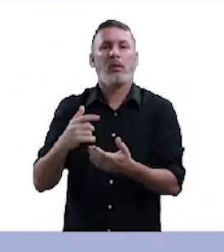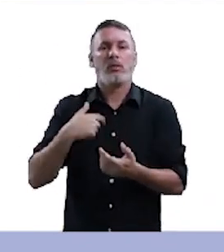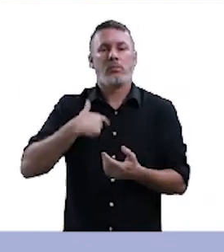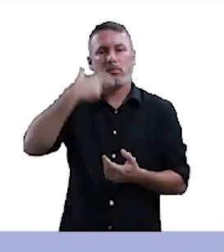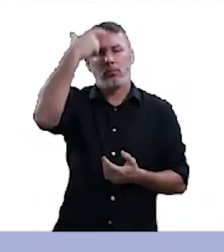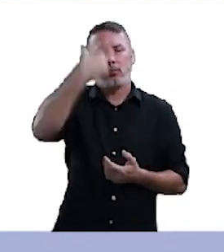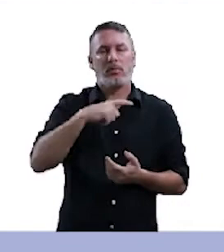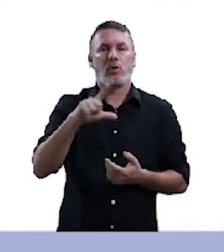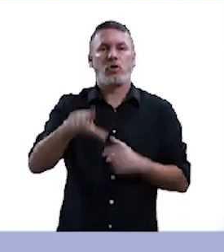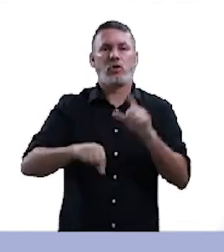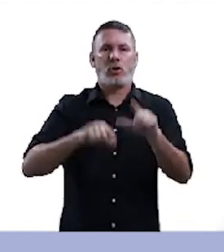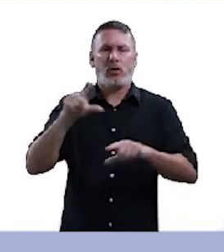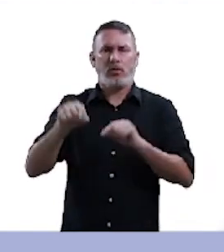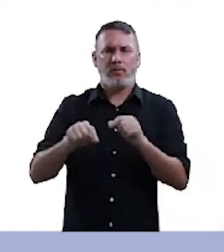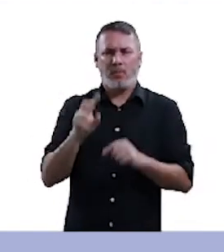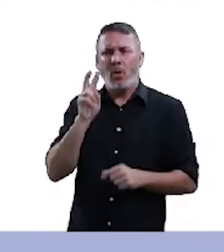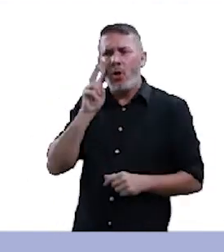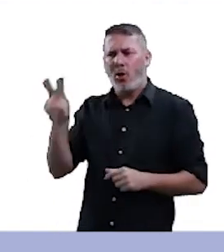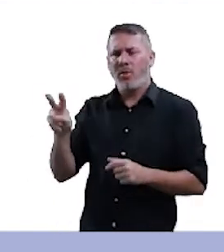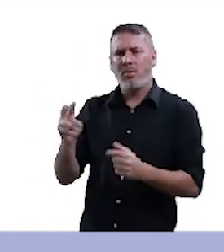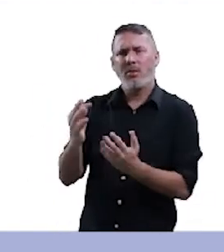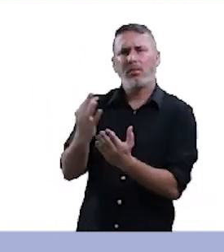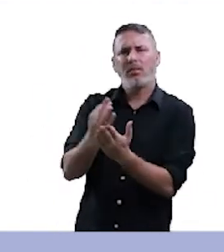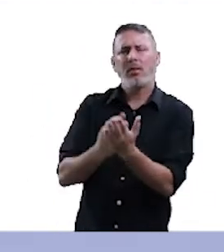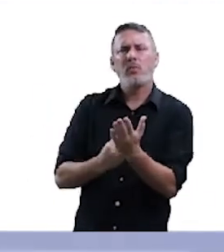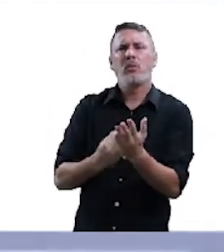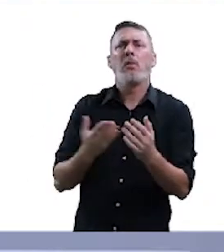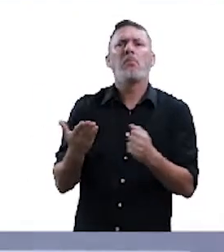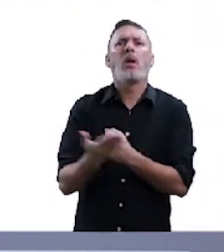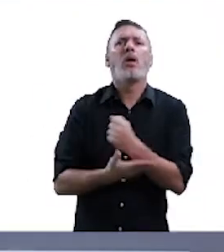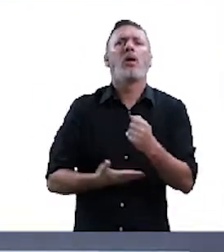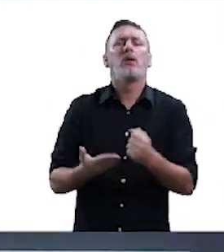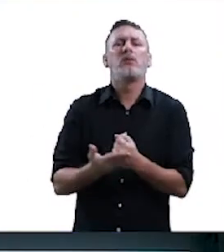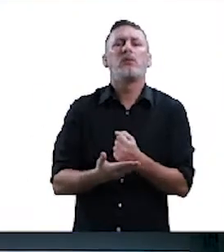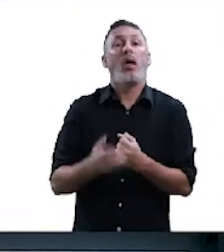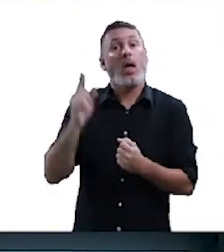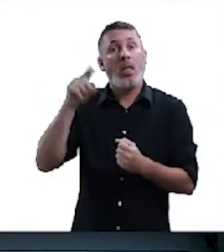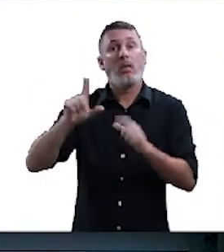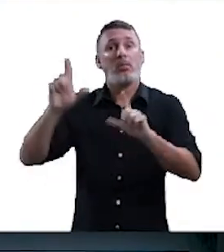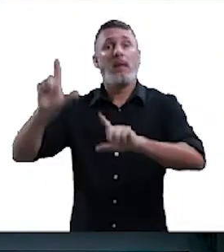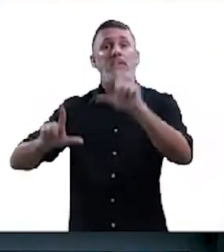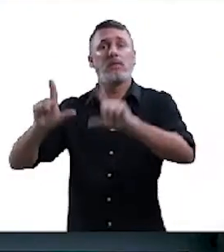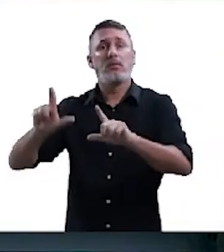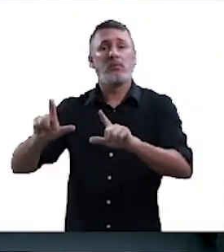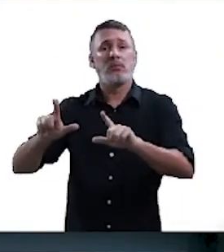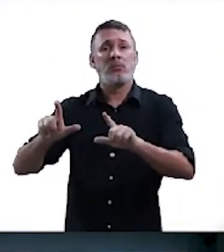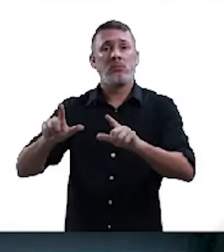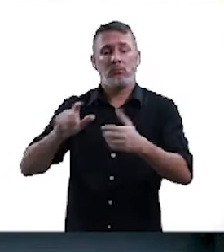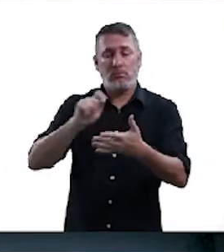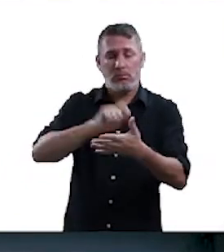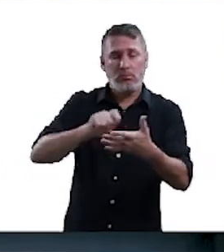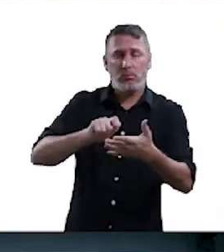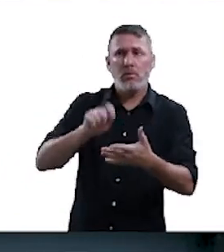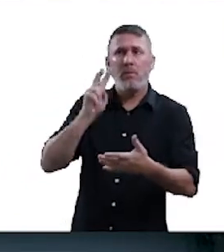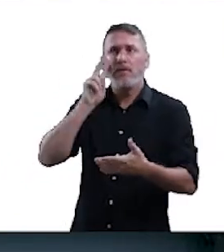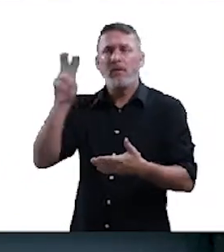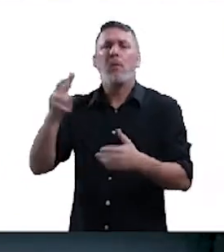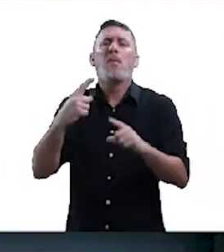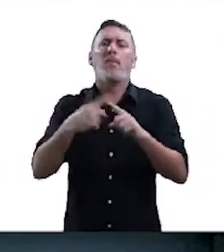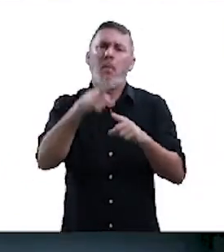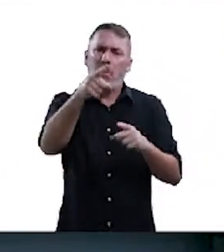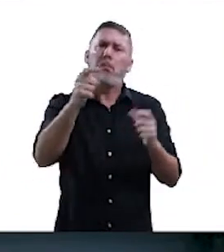escolha. Olha o que ele utiliza como fundamentação. A série. Então, às vezes você pensa numa